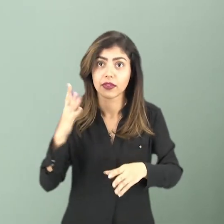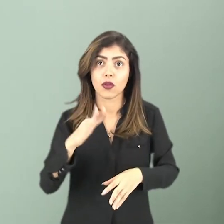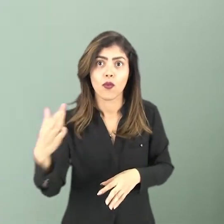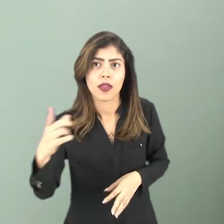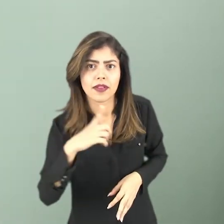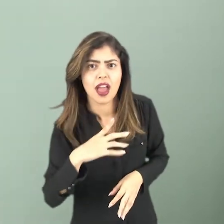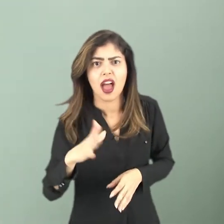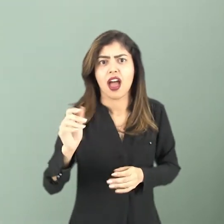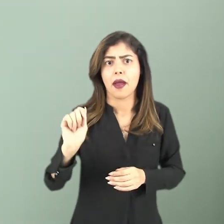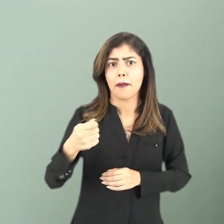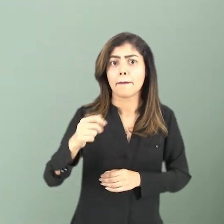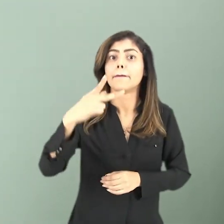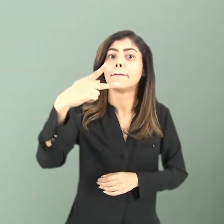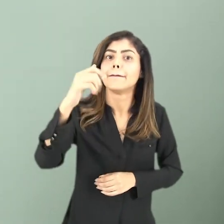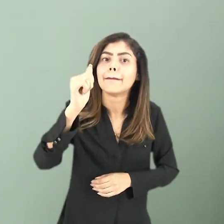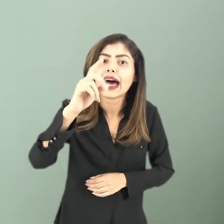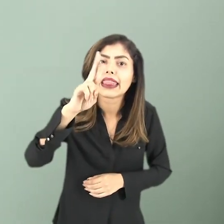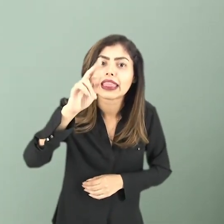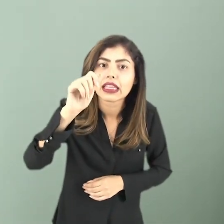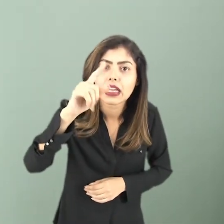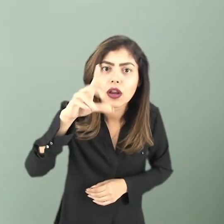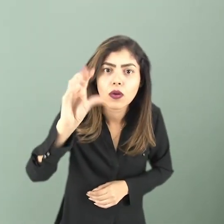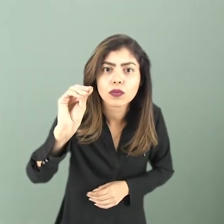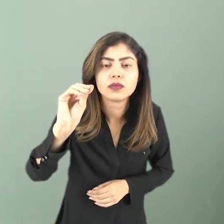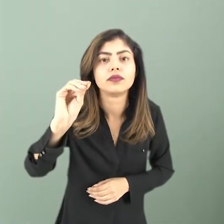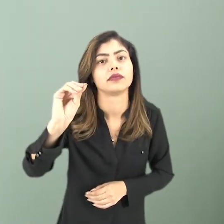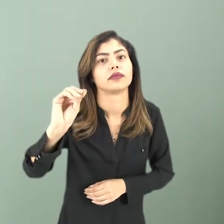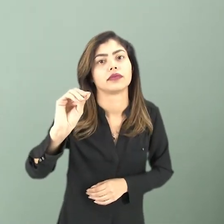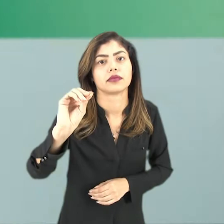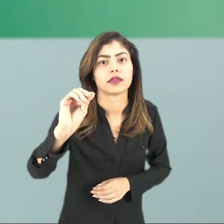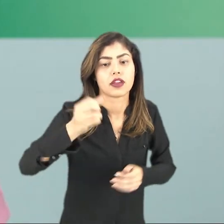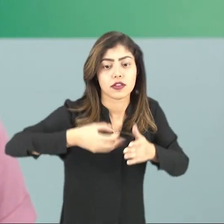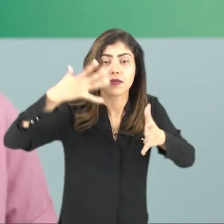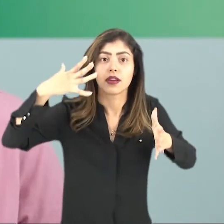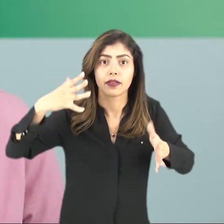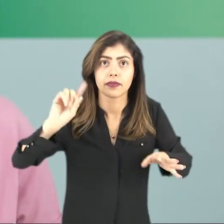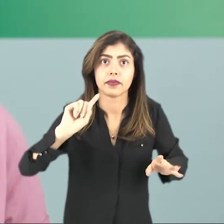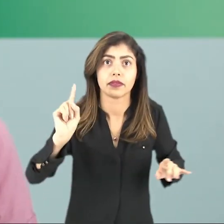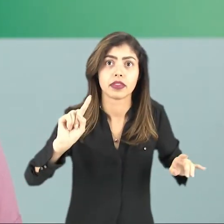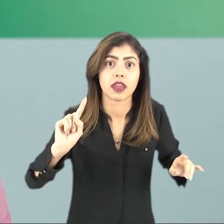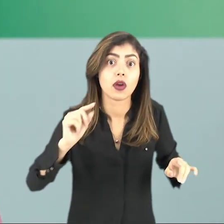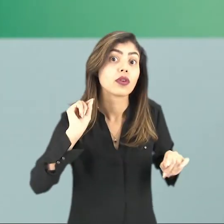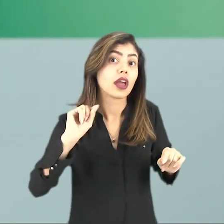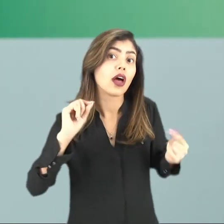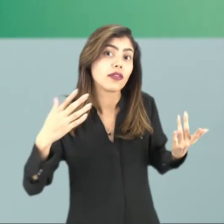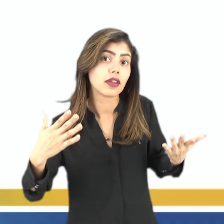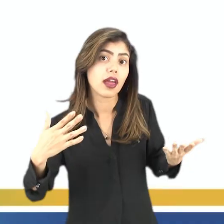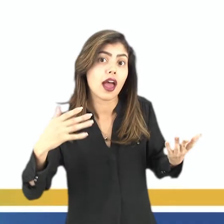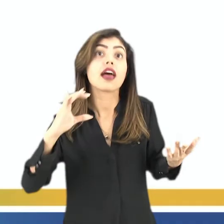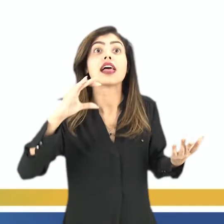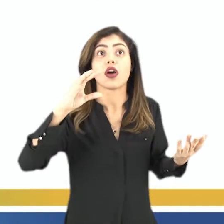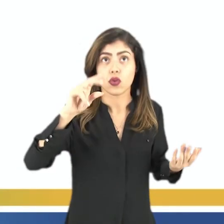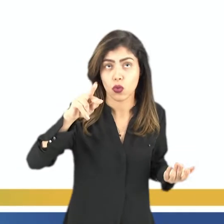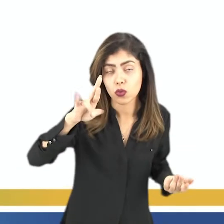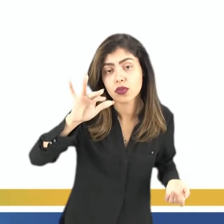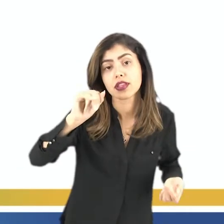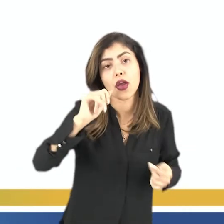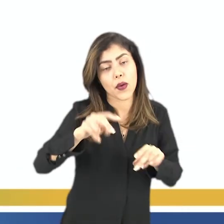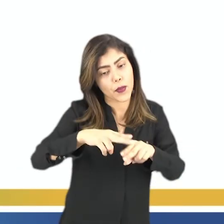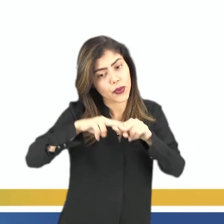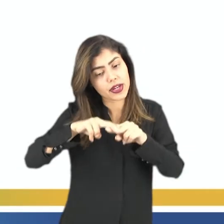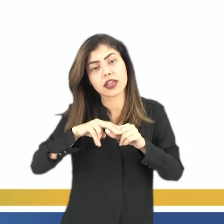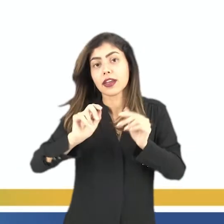quando você diz, o padrão, uma das chaves lá do padrão disparou. O que foi que aconteceu? Um curto-circuito, por